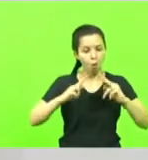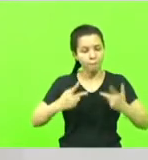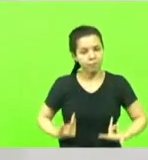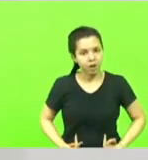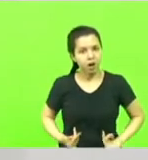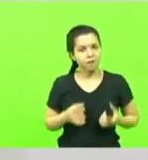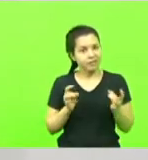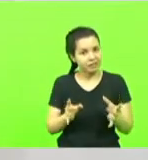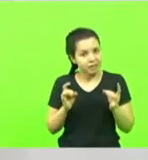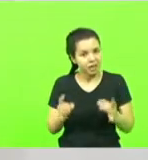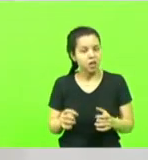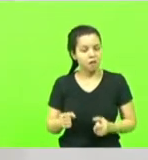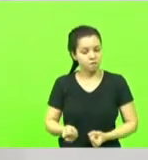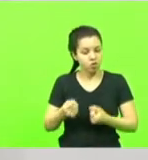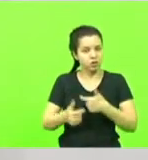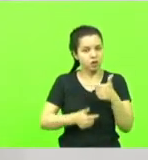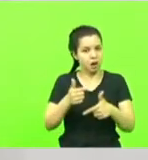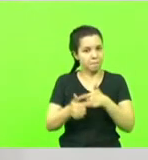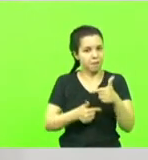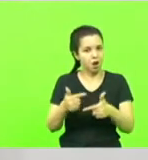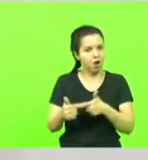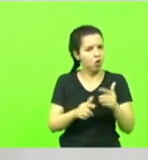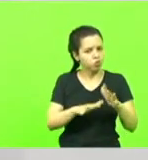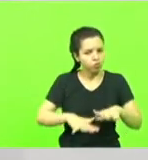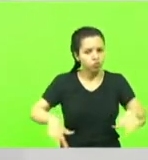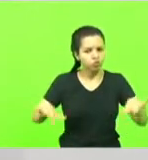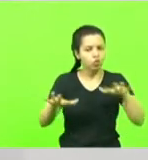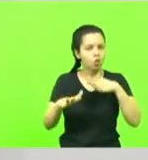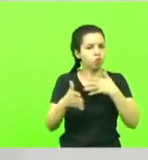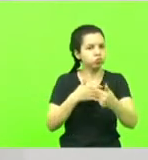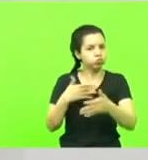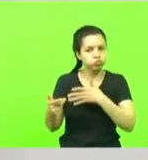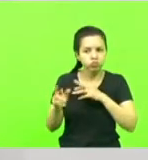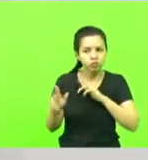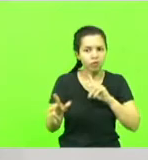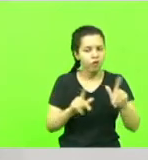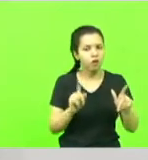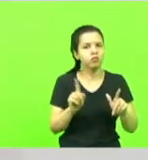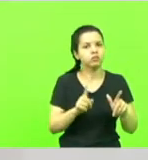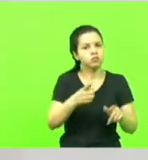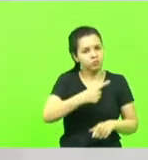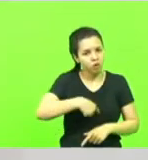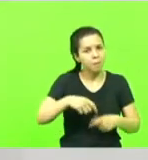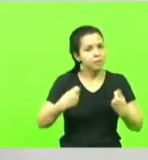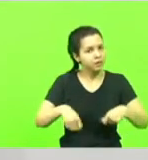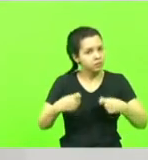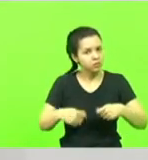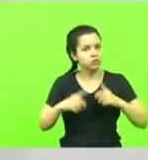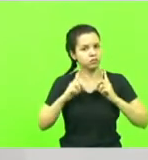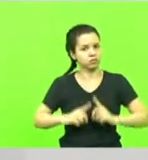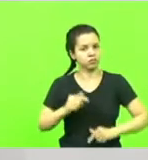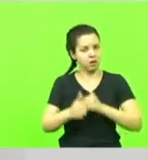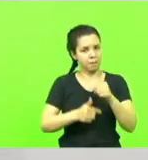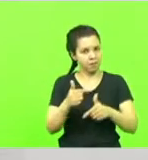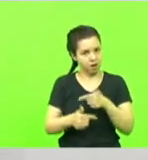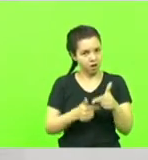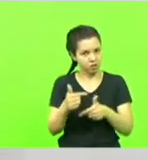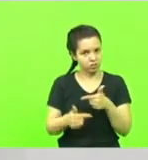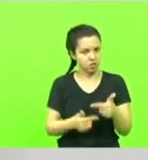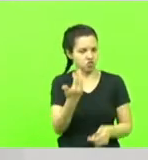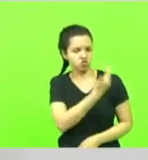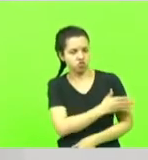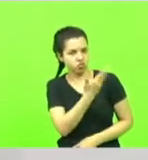e temos todos e todas, sem distinção alguma, o direito de fazê-lo dignamente. Discriminação se combate